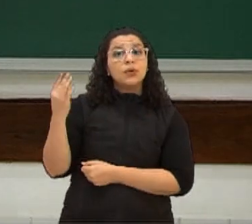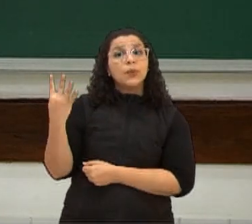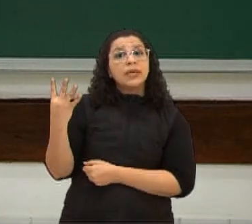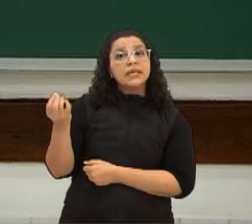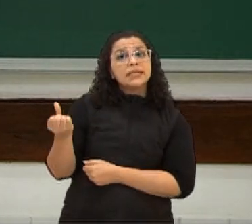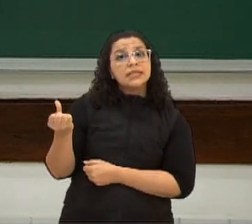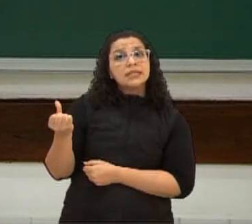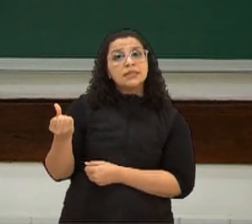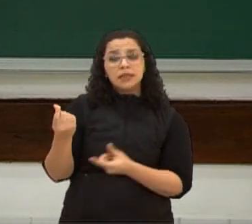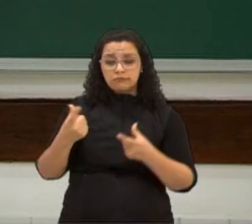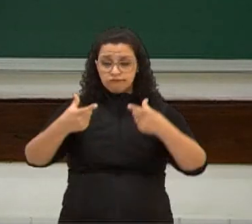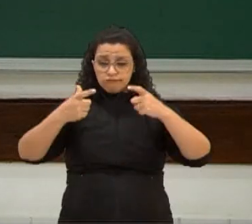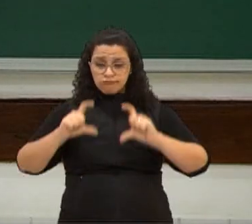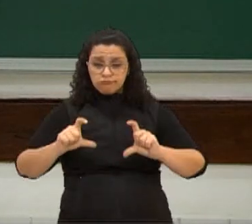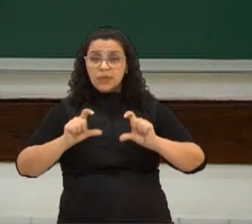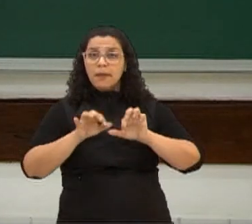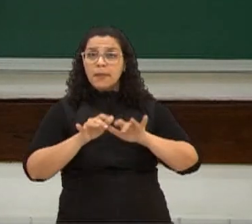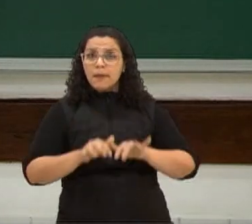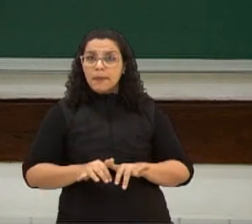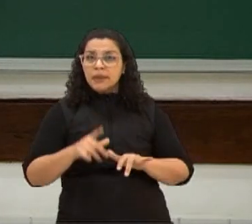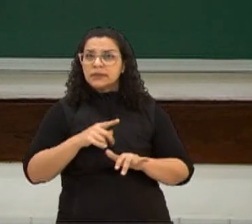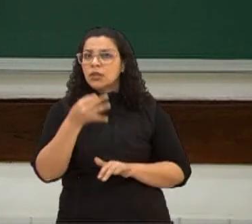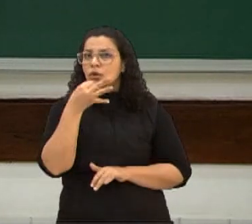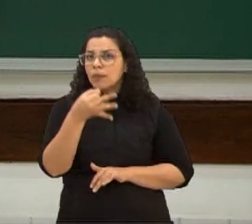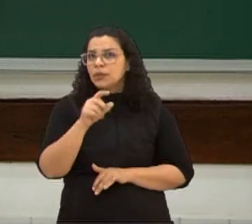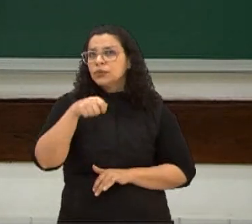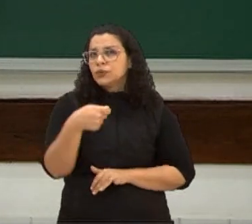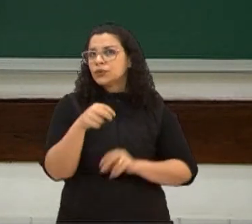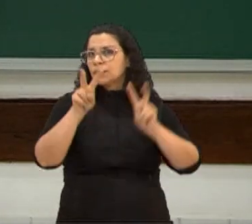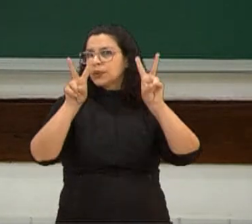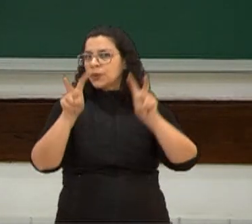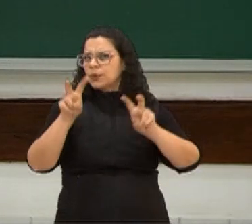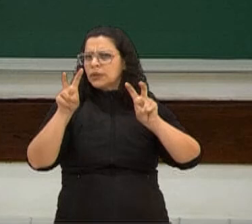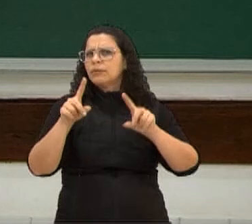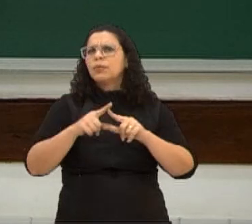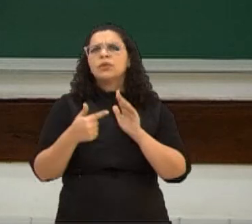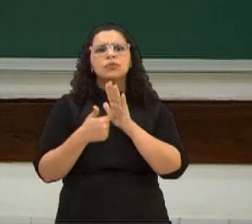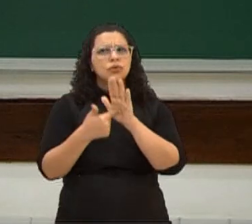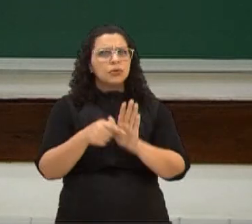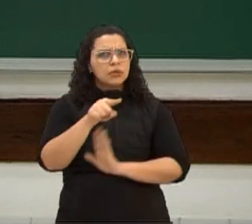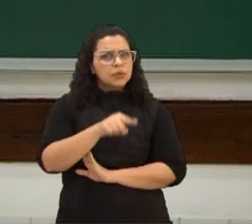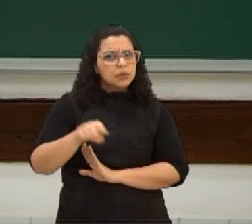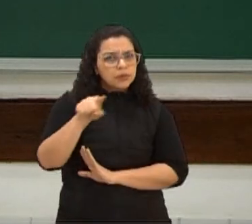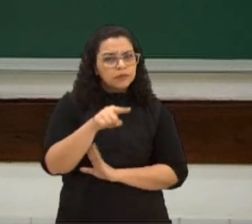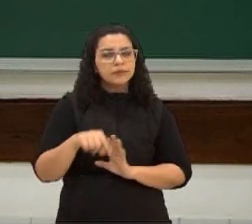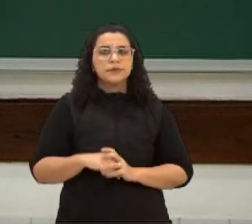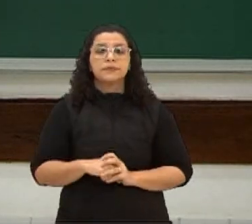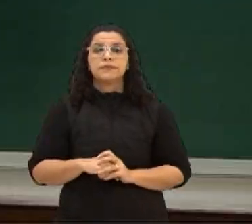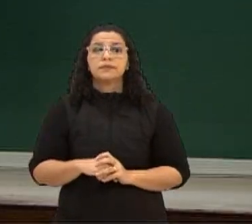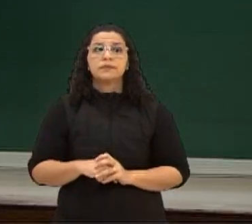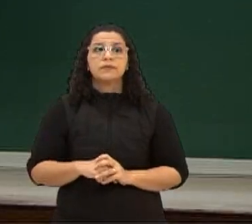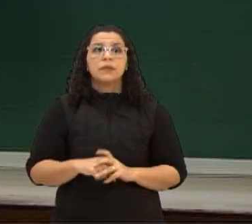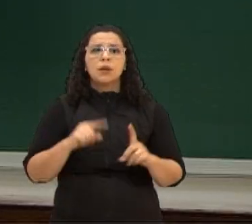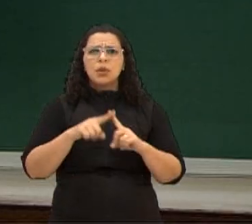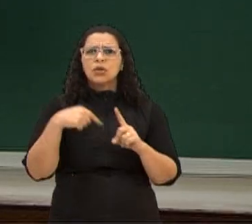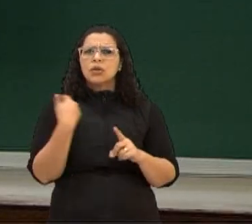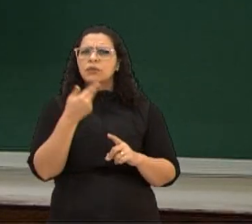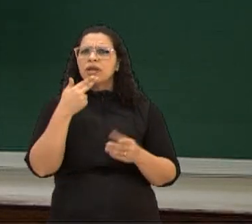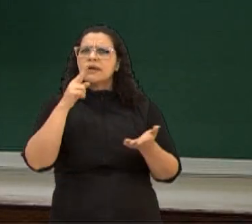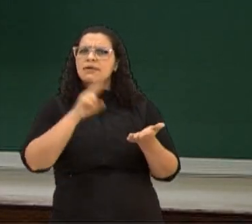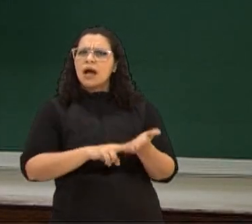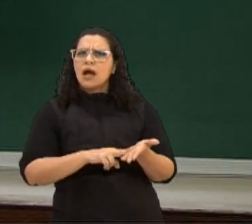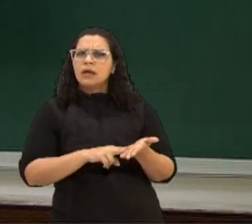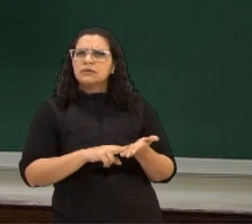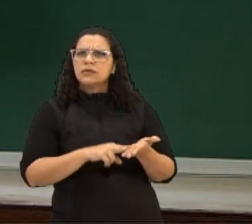tinha 46 comentários argumentativos. Mas por que eu estou trazendo isso para vocês, se a gente vai falar de